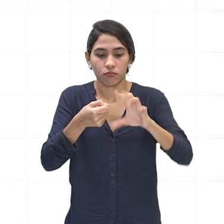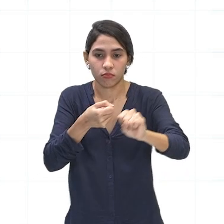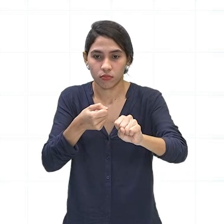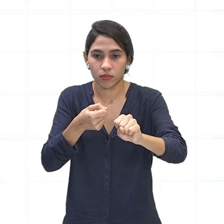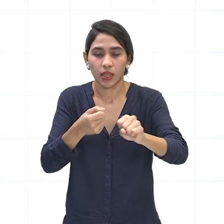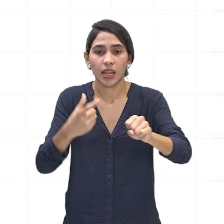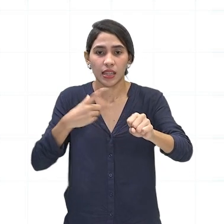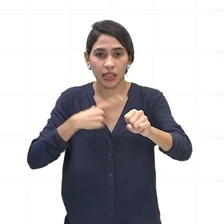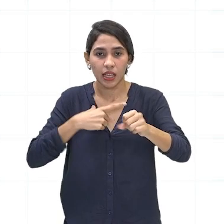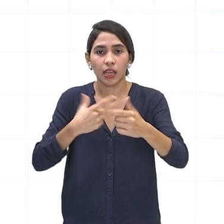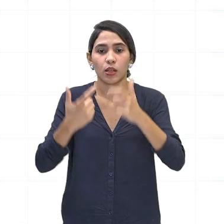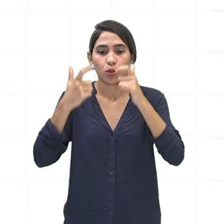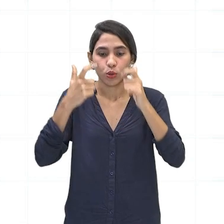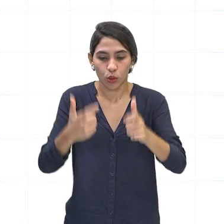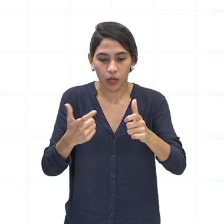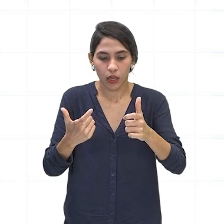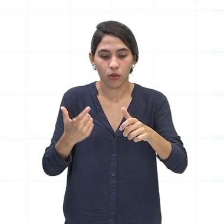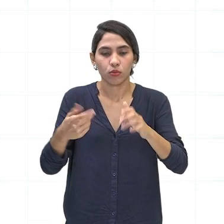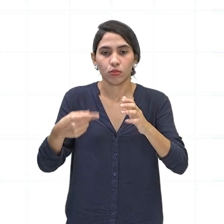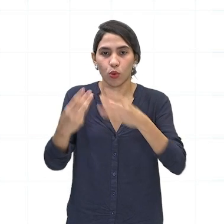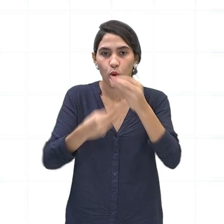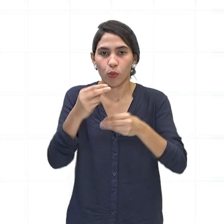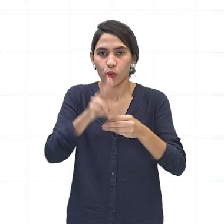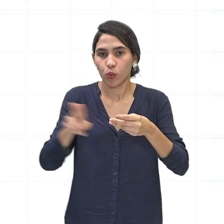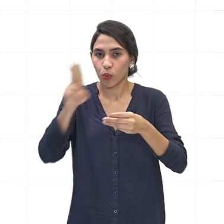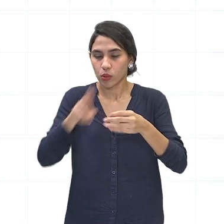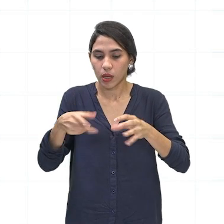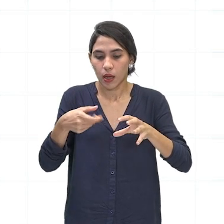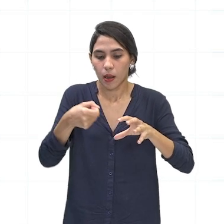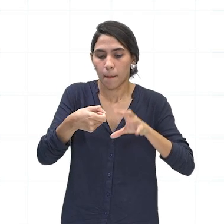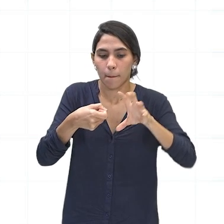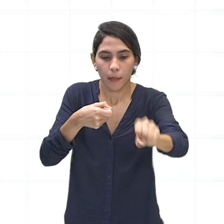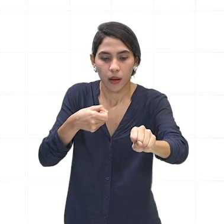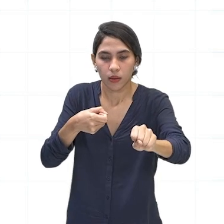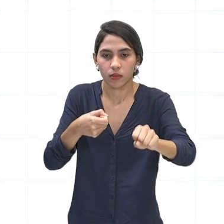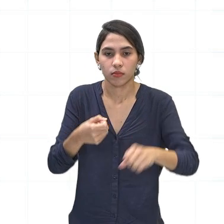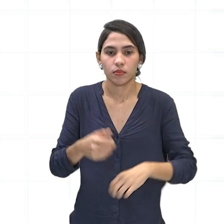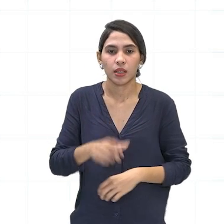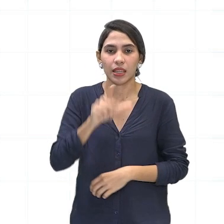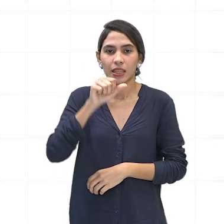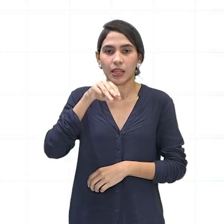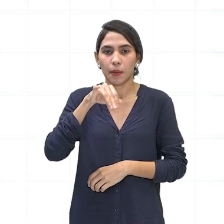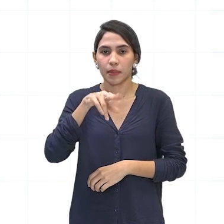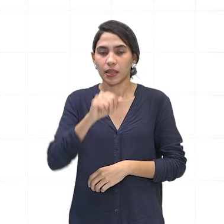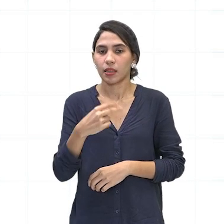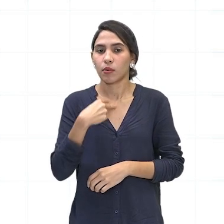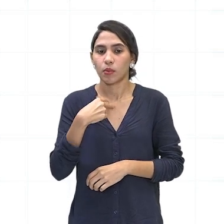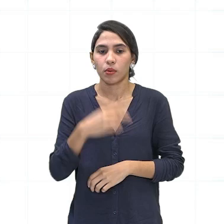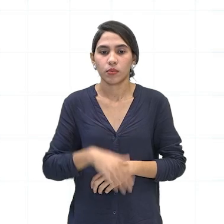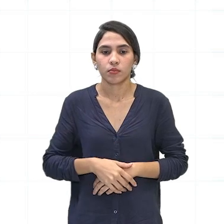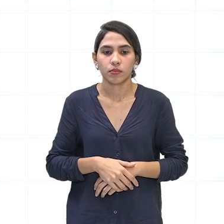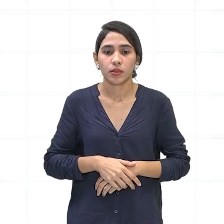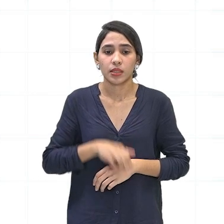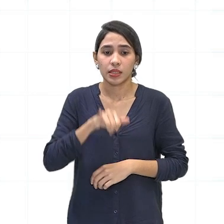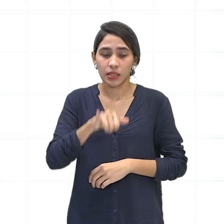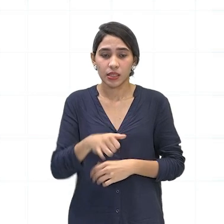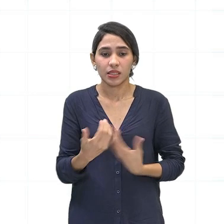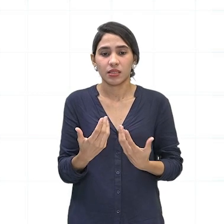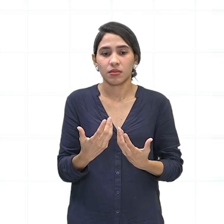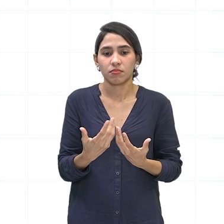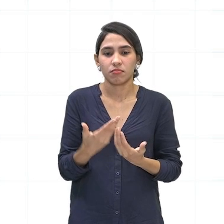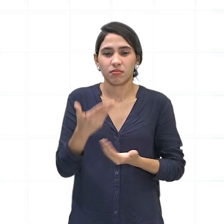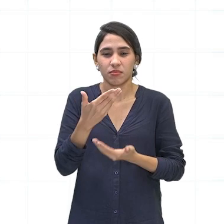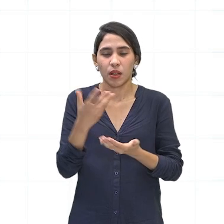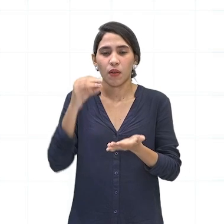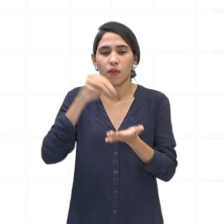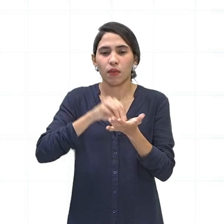próprio, né, para ser segurada, não pode ser pela lâmina, tá? Demonstrar a falta de combatividade,